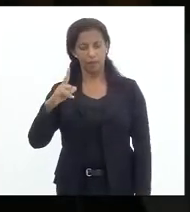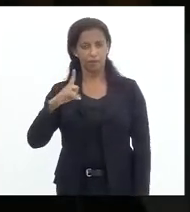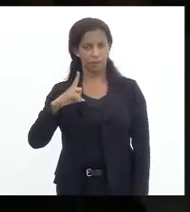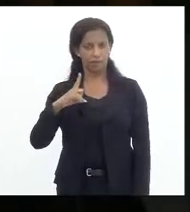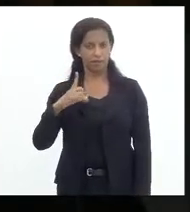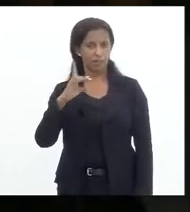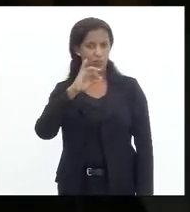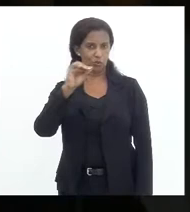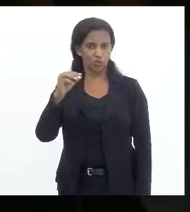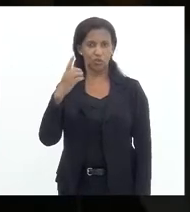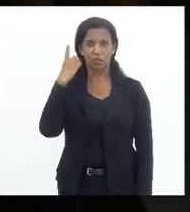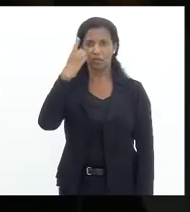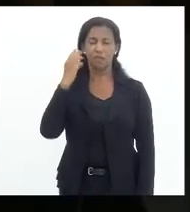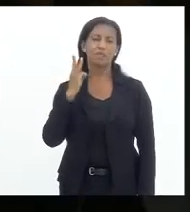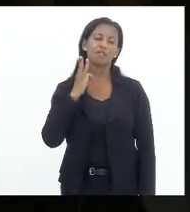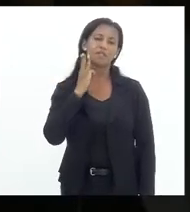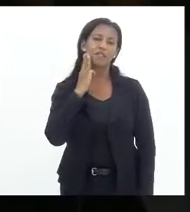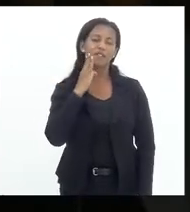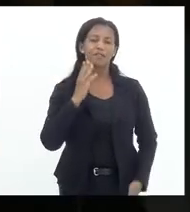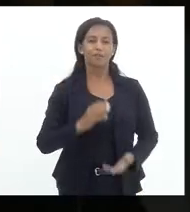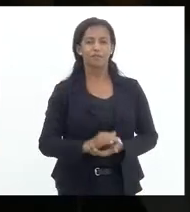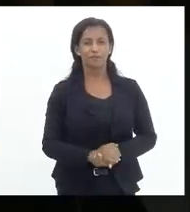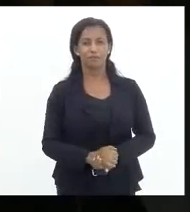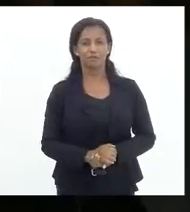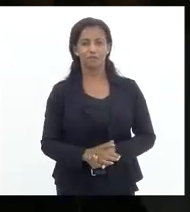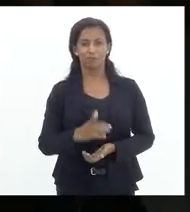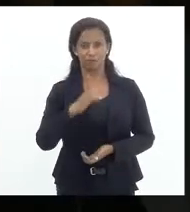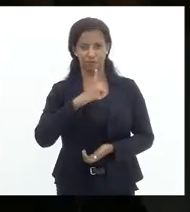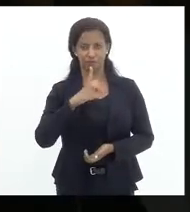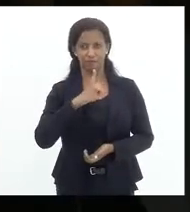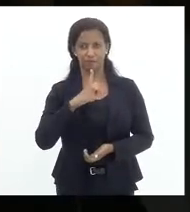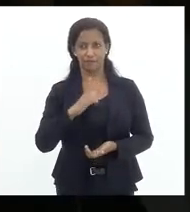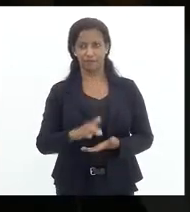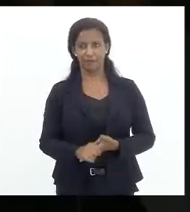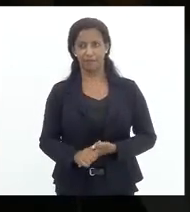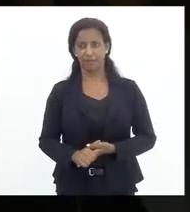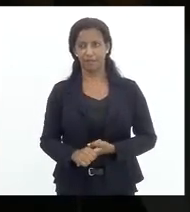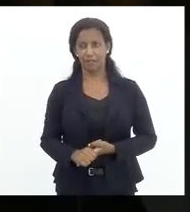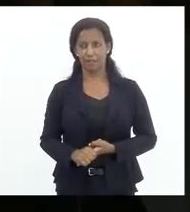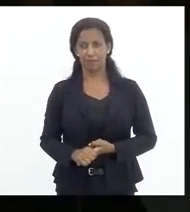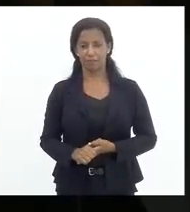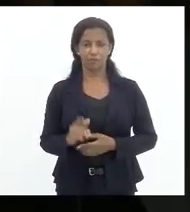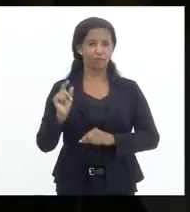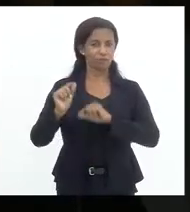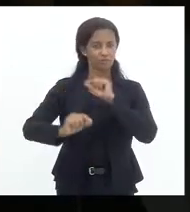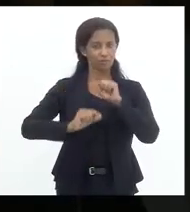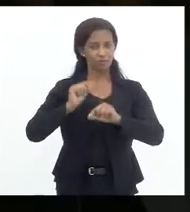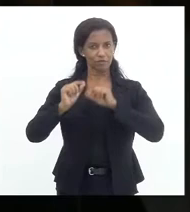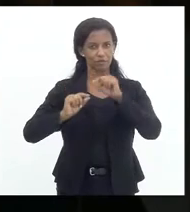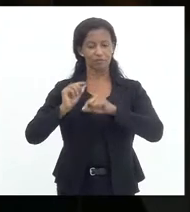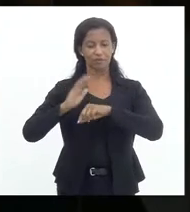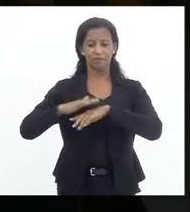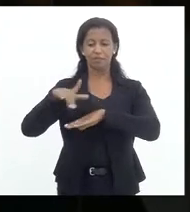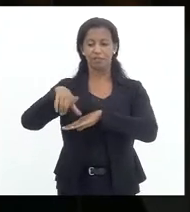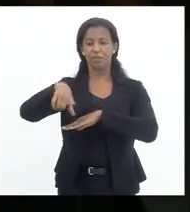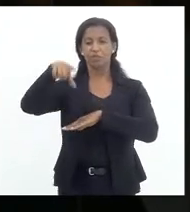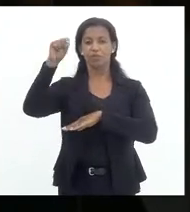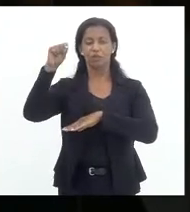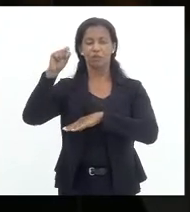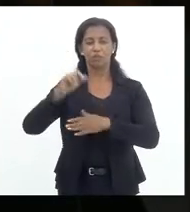Deputado waldeck Carneiro O que teremos o que eu chamo de